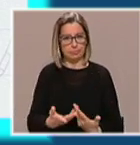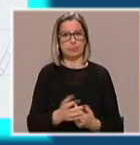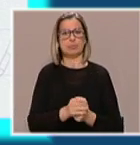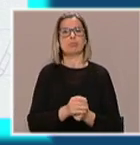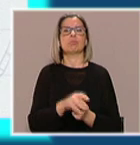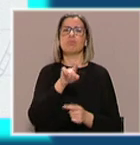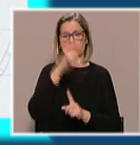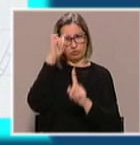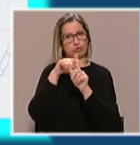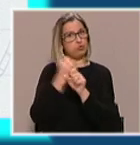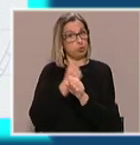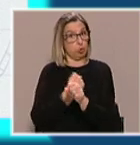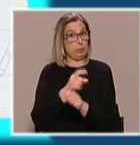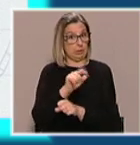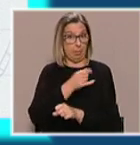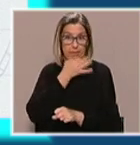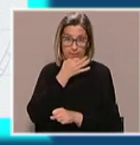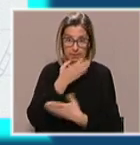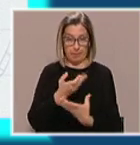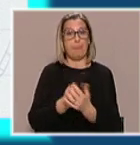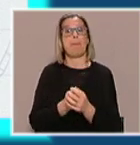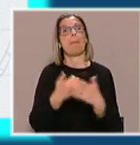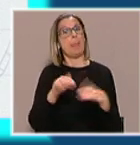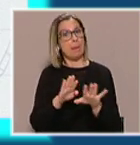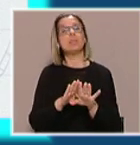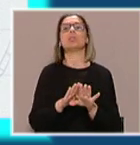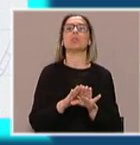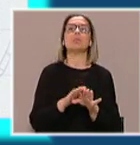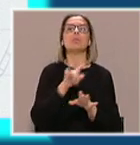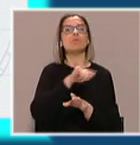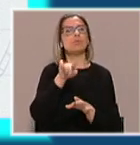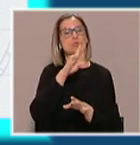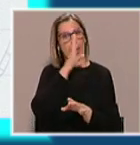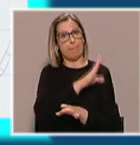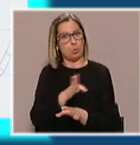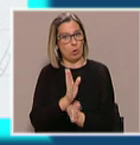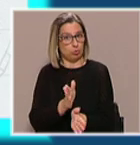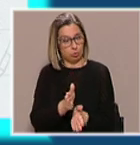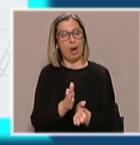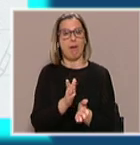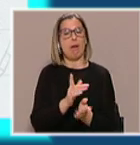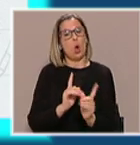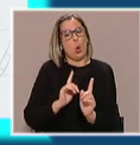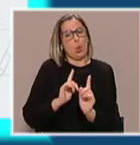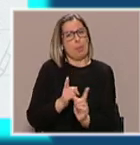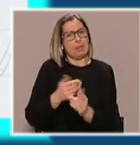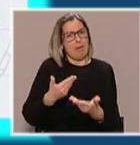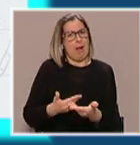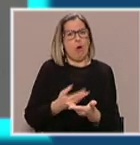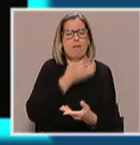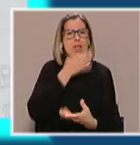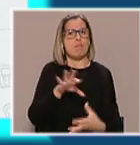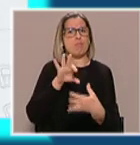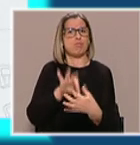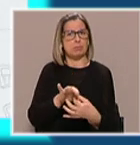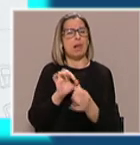das suas funções. Mas, como já estão habituados, iniciamos sempre a sessão com a resolução do